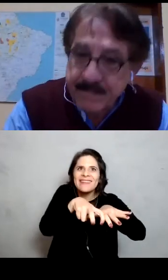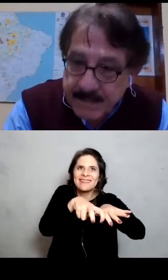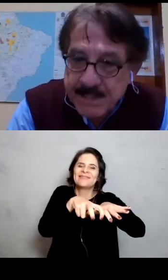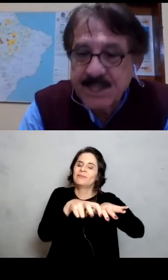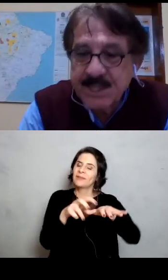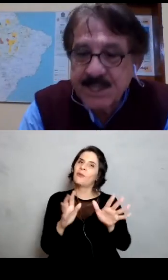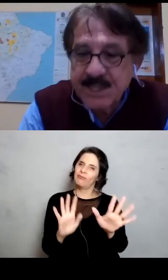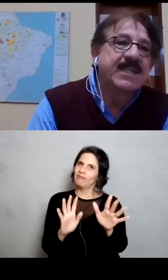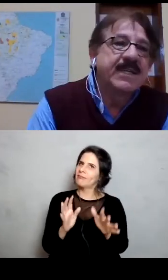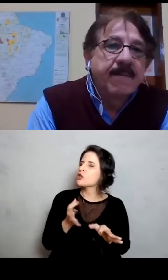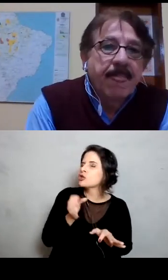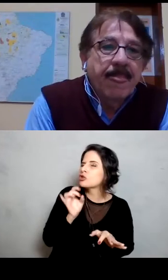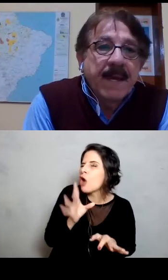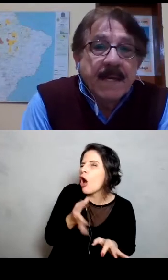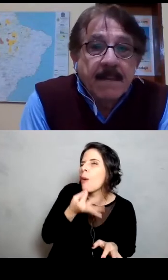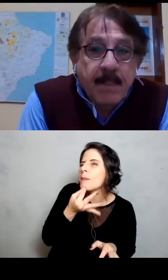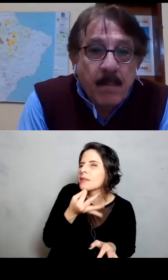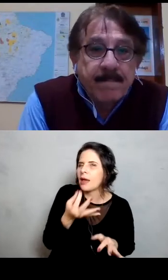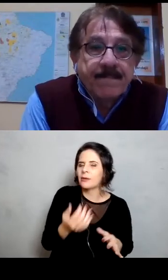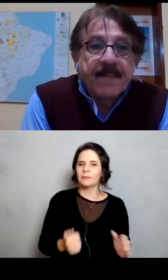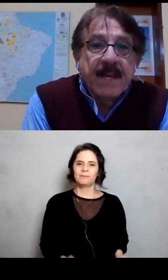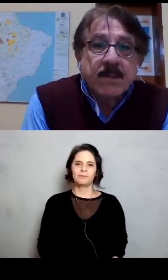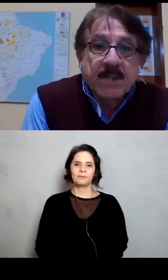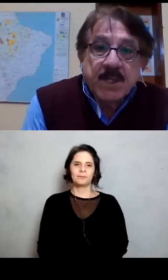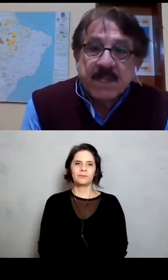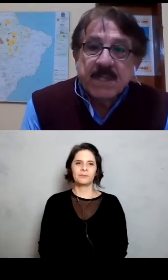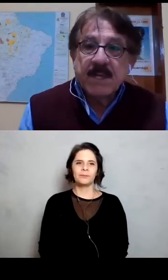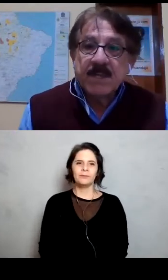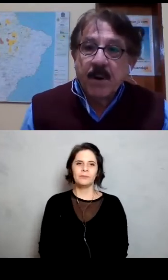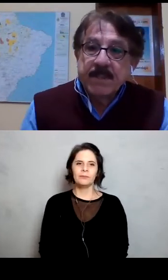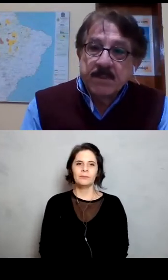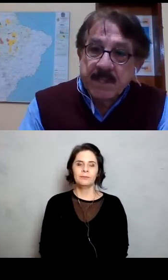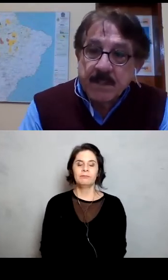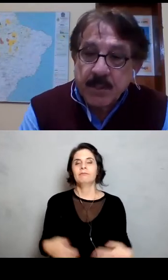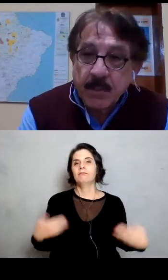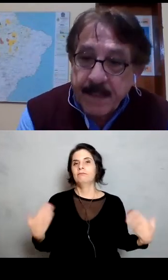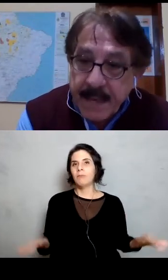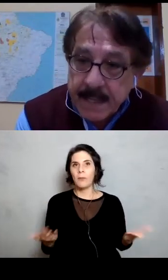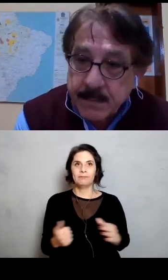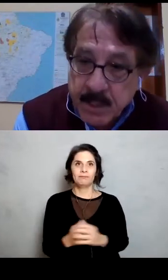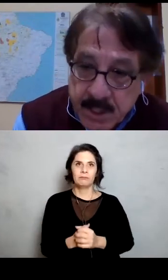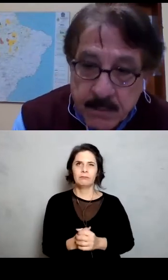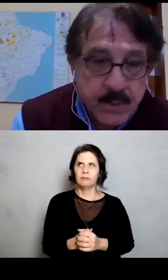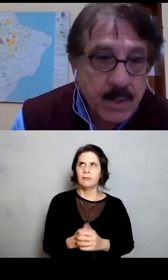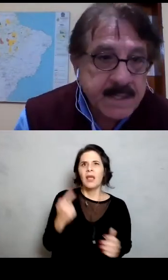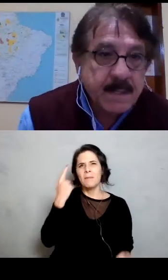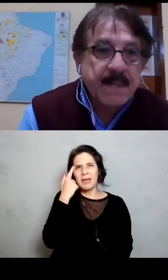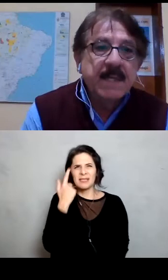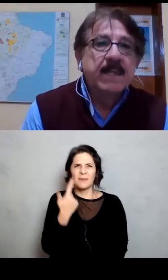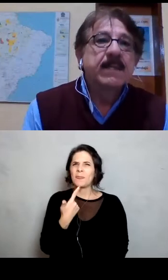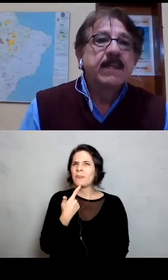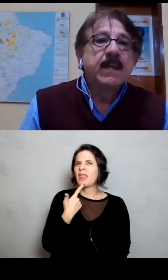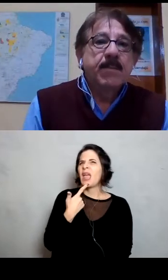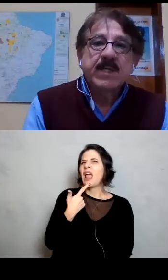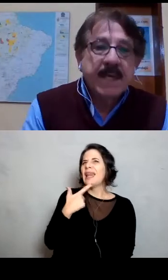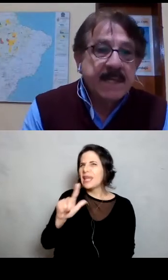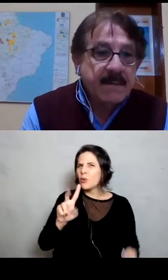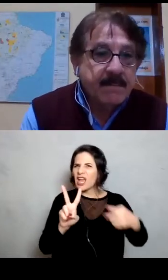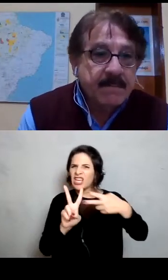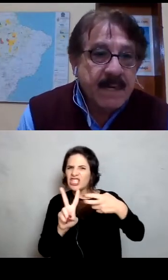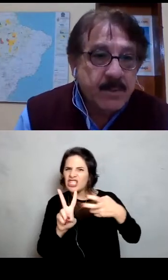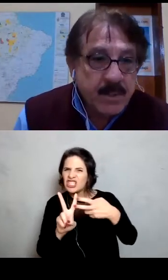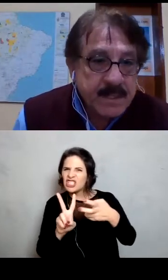hora. Vamos adiante. Bom, as línguas indígenas são mais pobres do que as línguas europeias. Pode dar uns toques aí, Marina? Pode